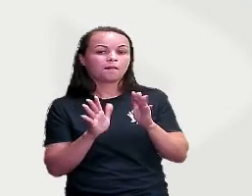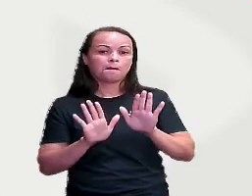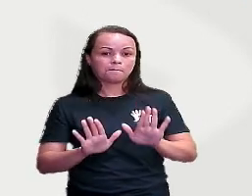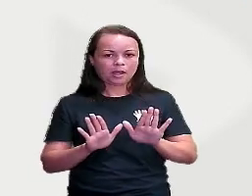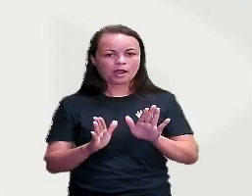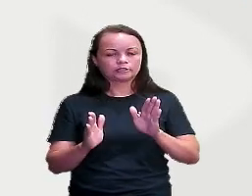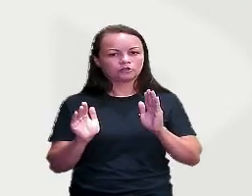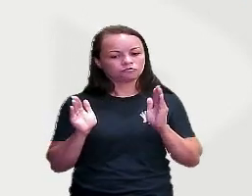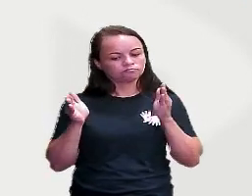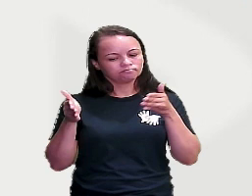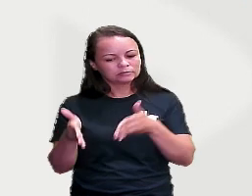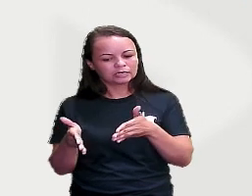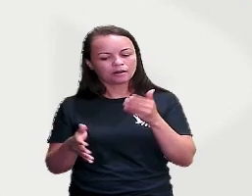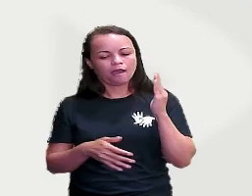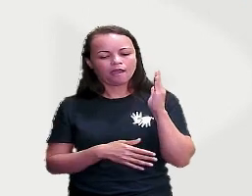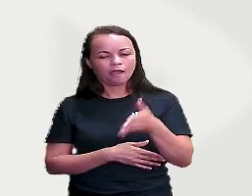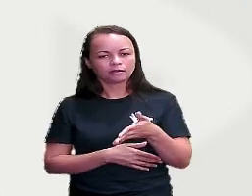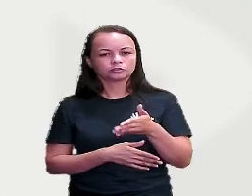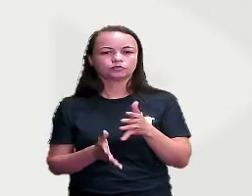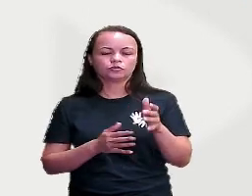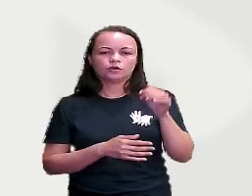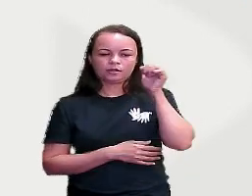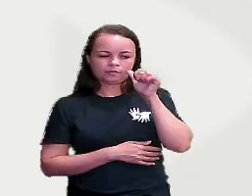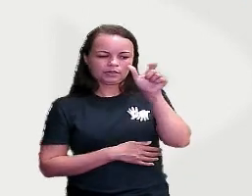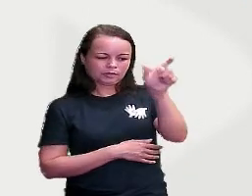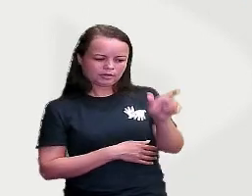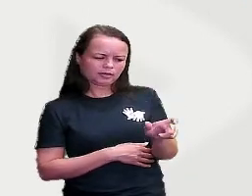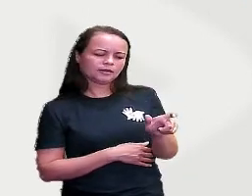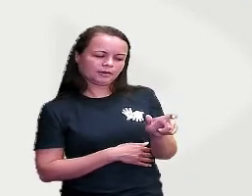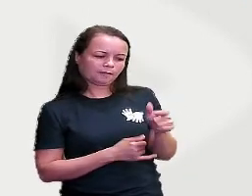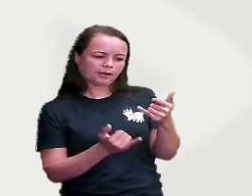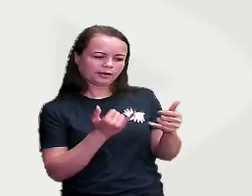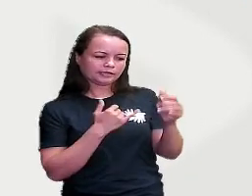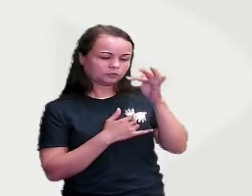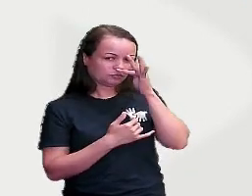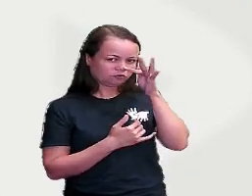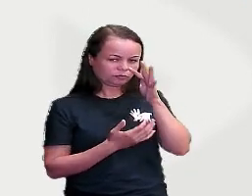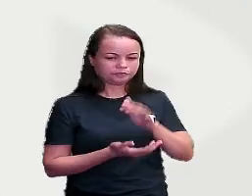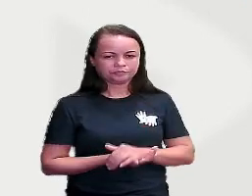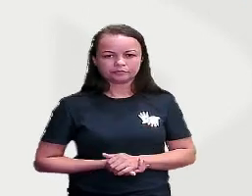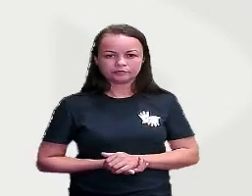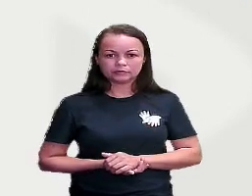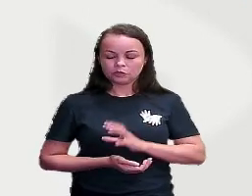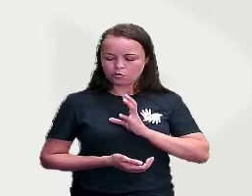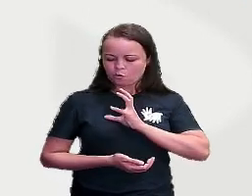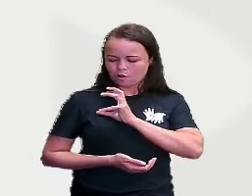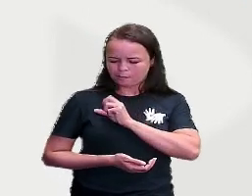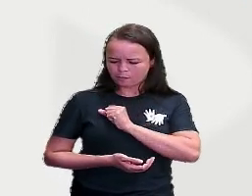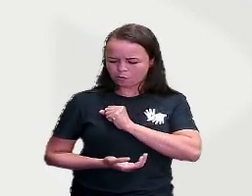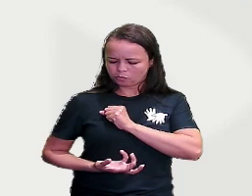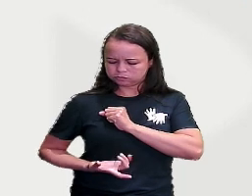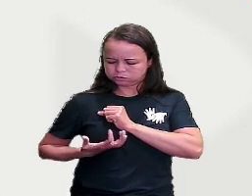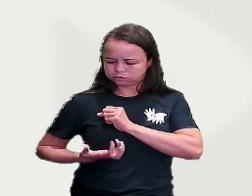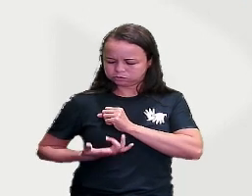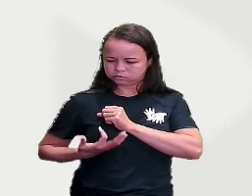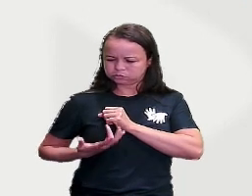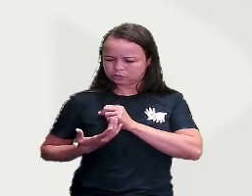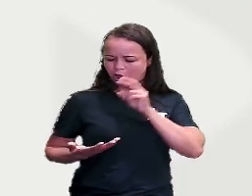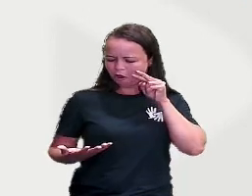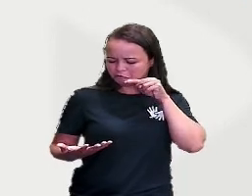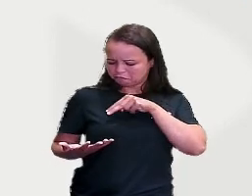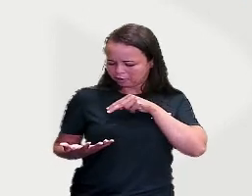vou bem direto. Caso Maria é uma flor. E no caso, o amor é fogo que arde sem se